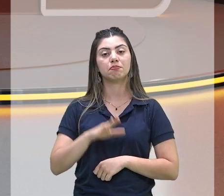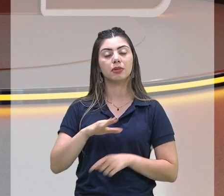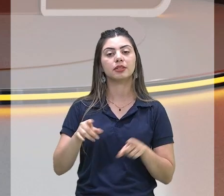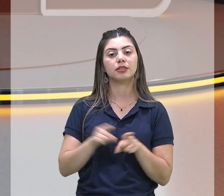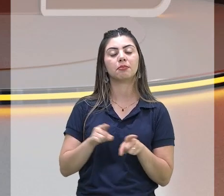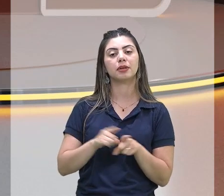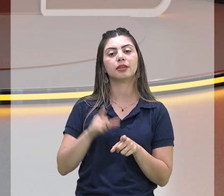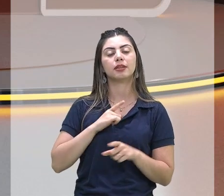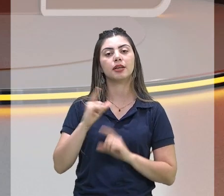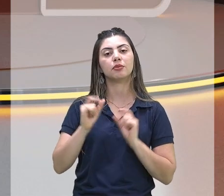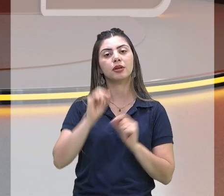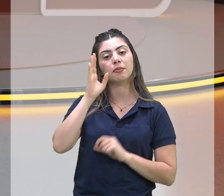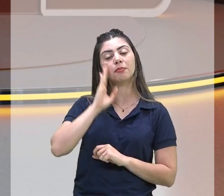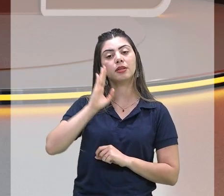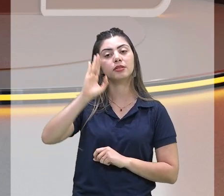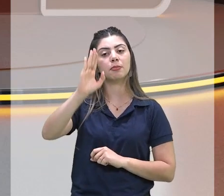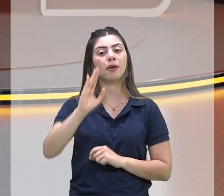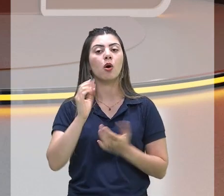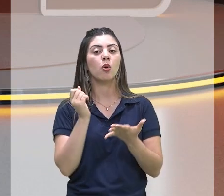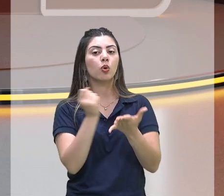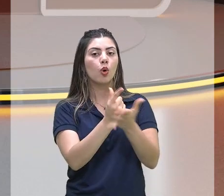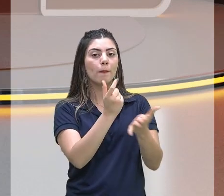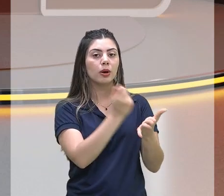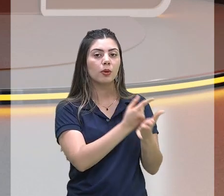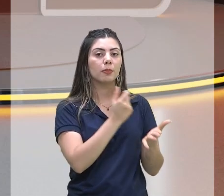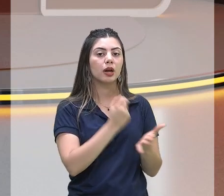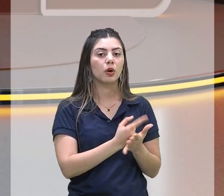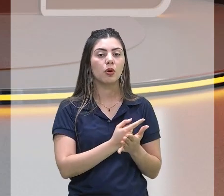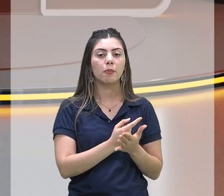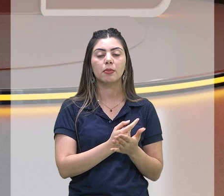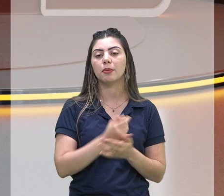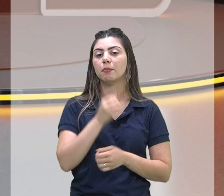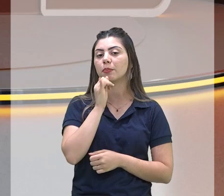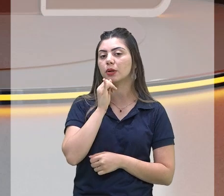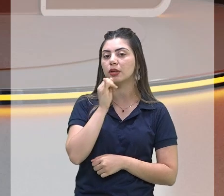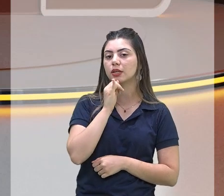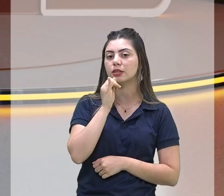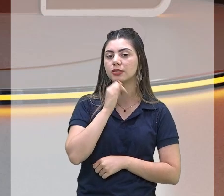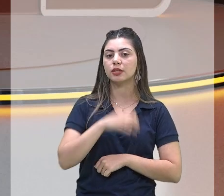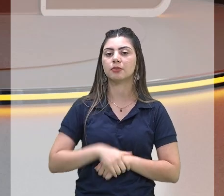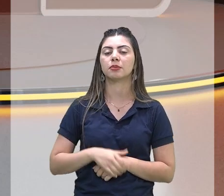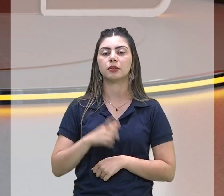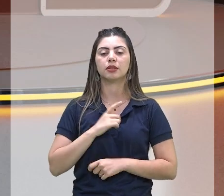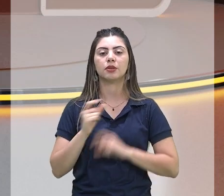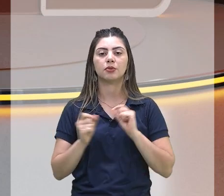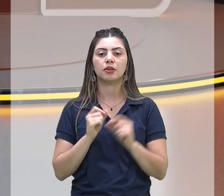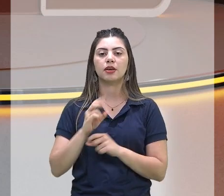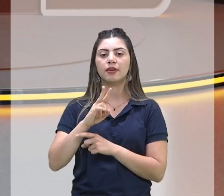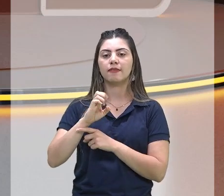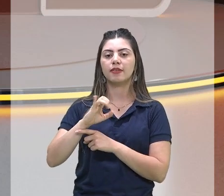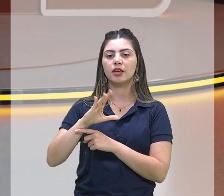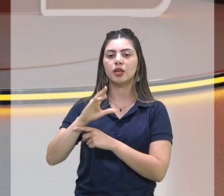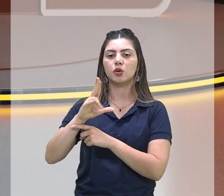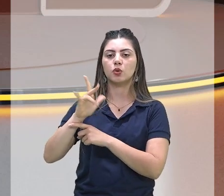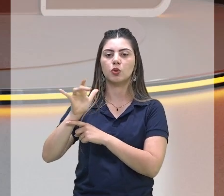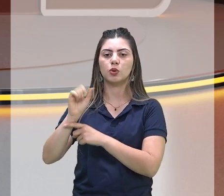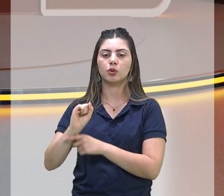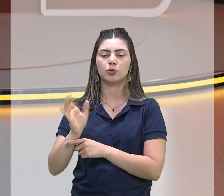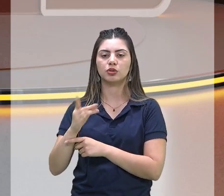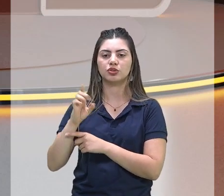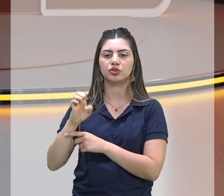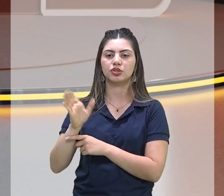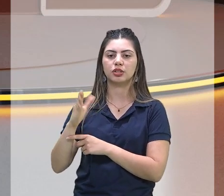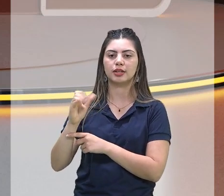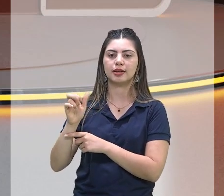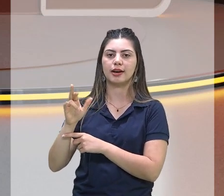as principais importações brasileiras, como quem? O veículo de carga, né, que acaba comprando bastante de outros países